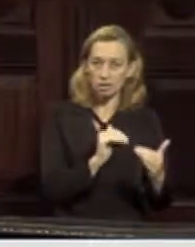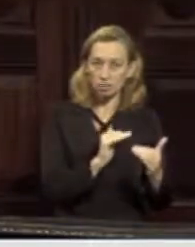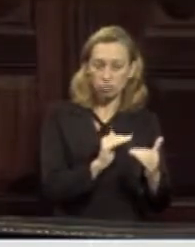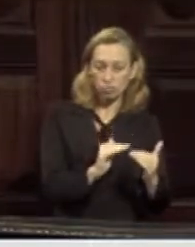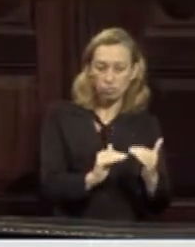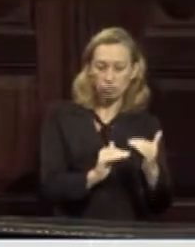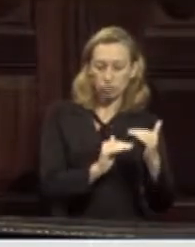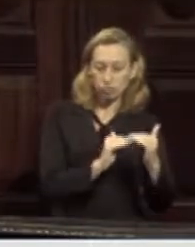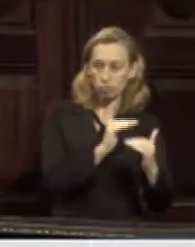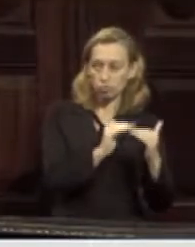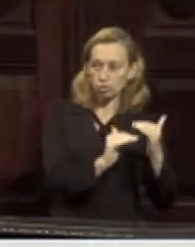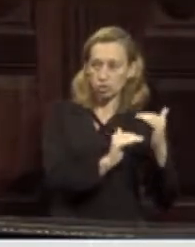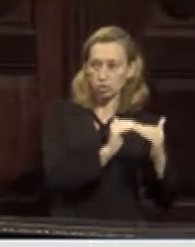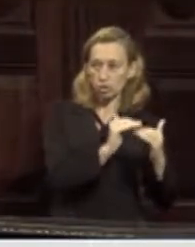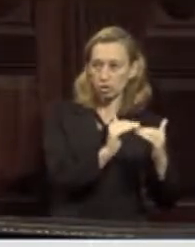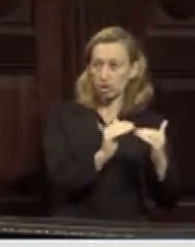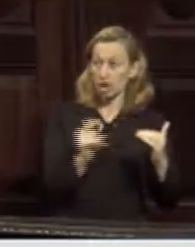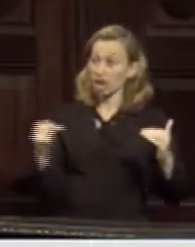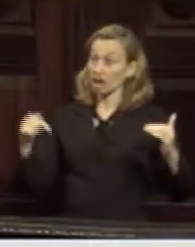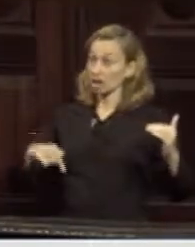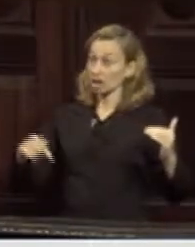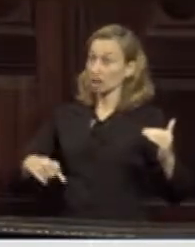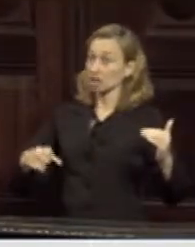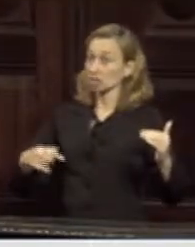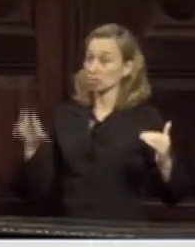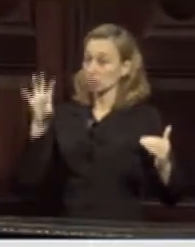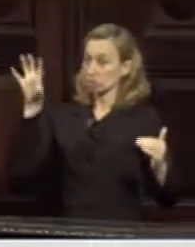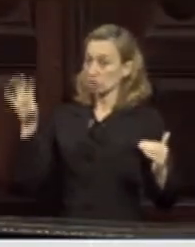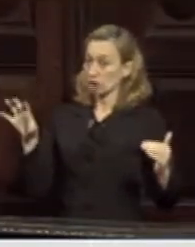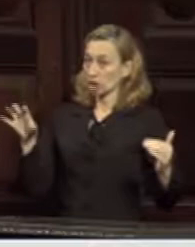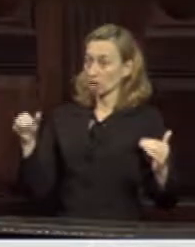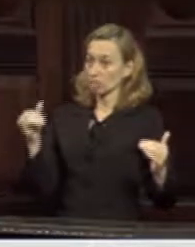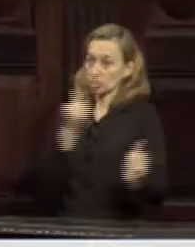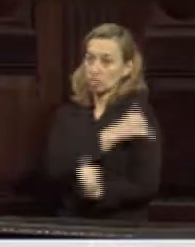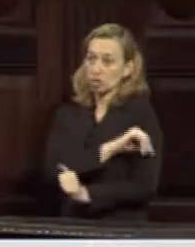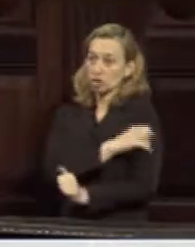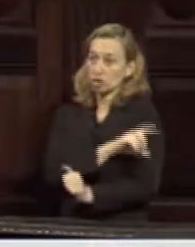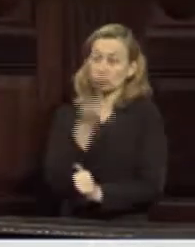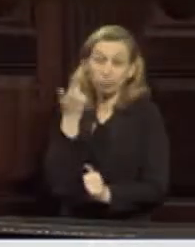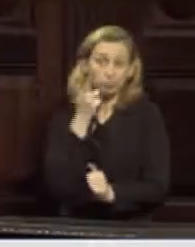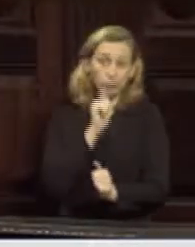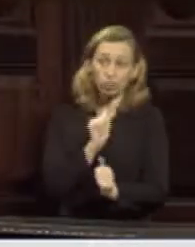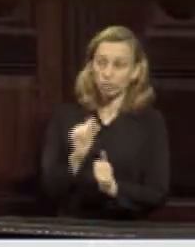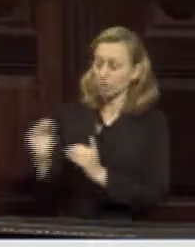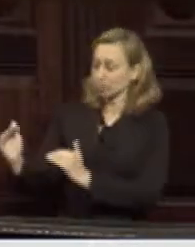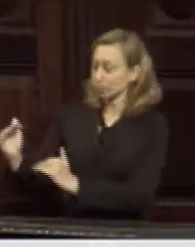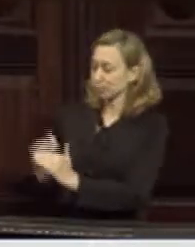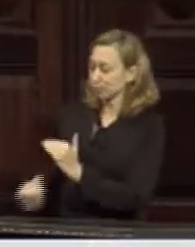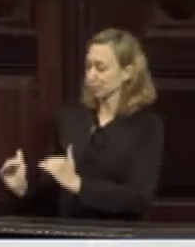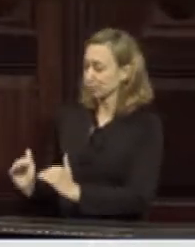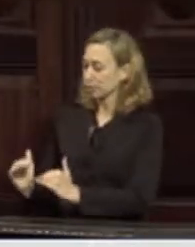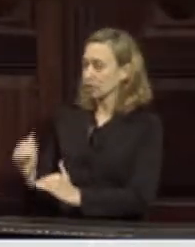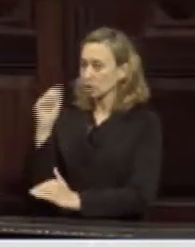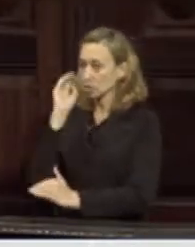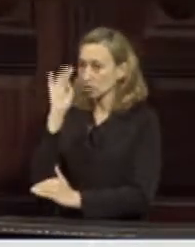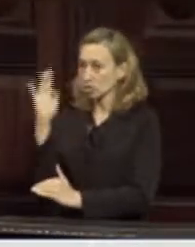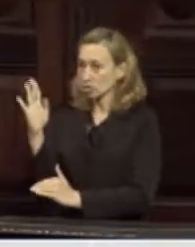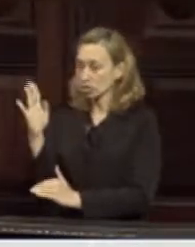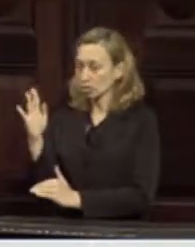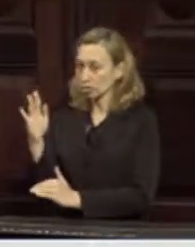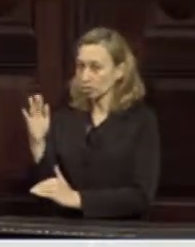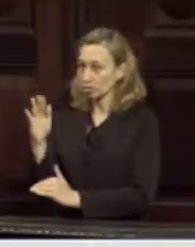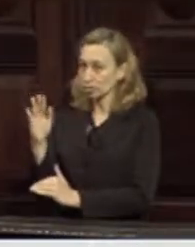Rio de Janeiro, infelizmente, seguimos incinerando empregos, sonhos e